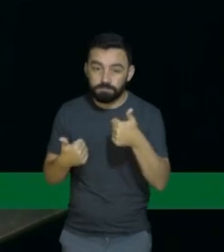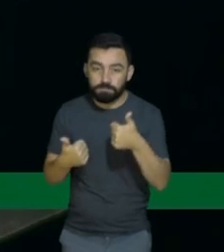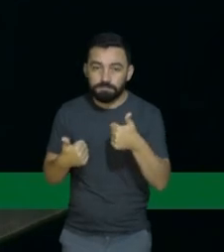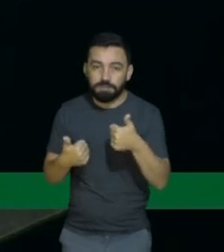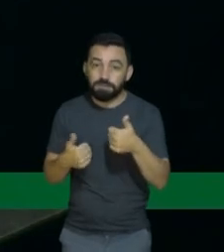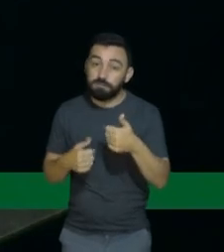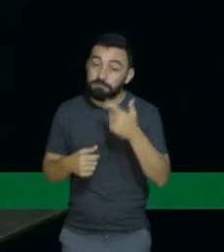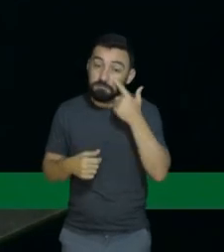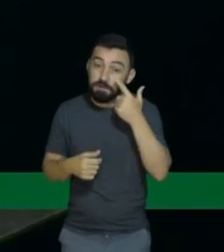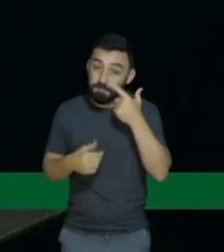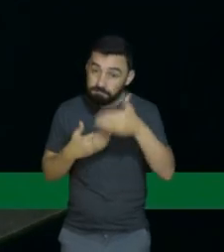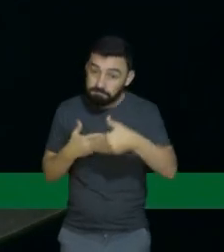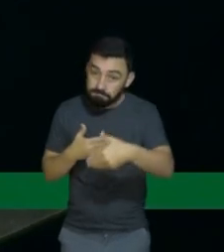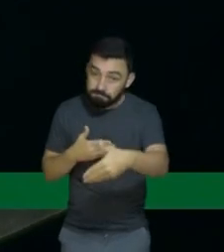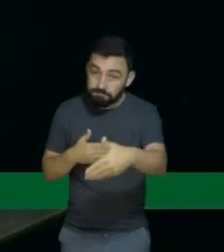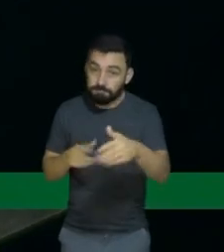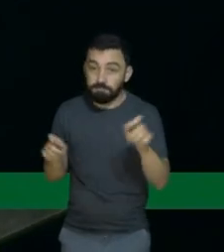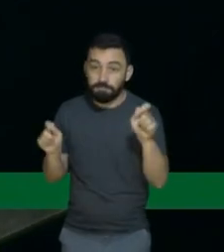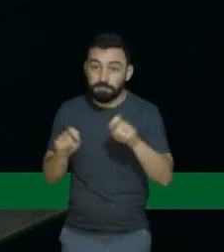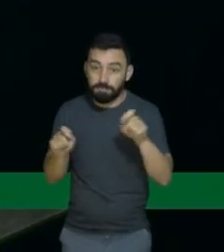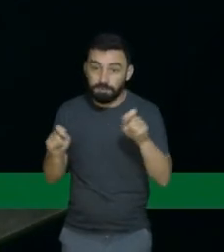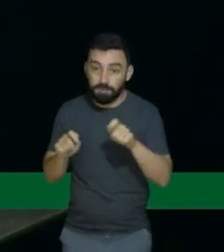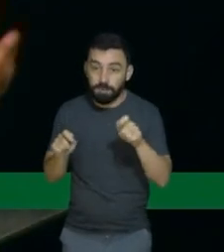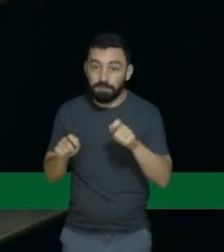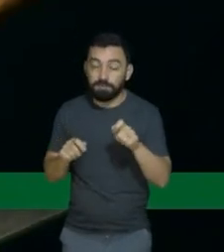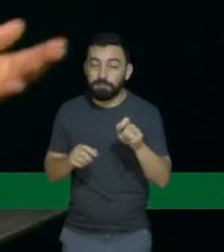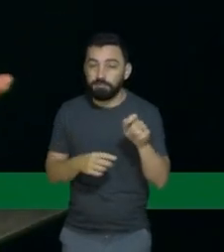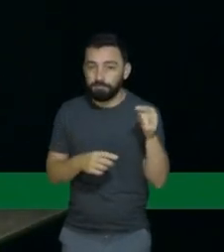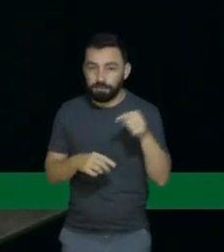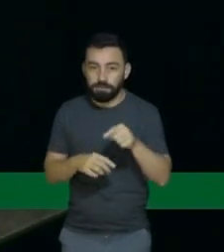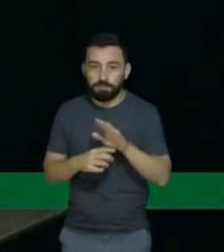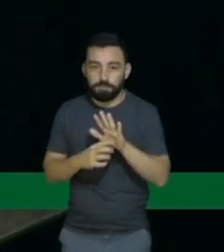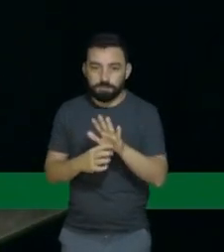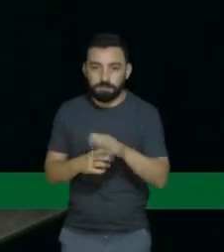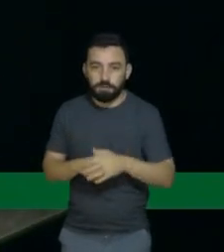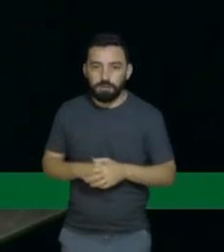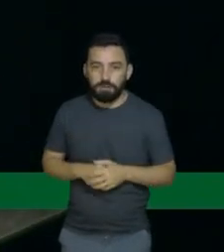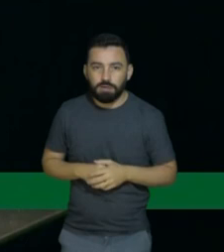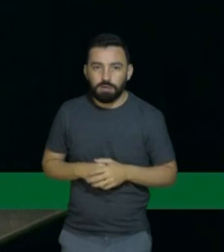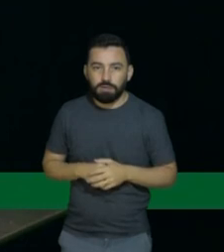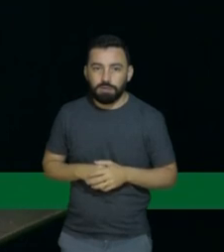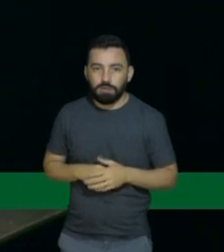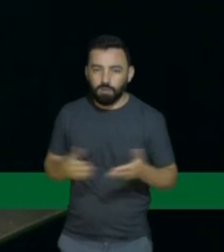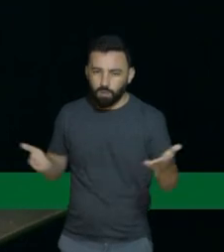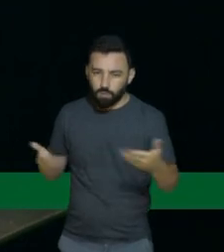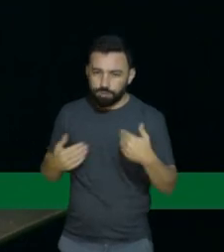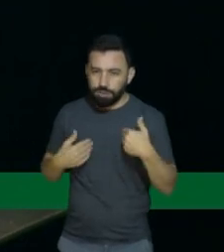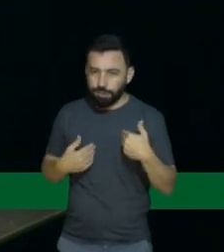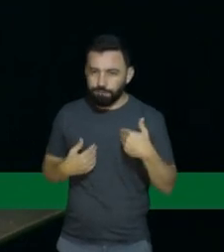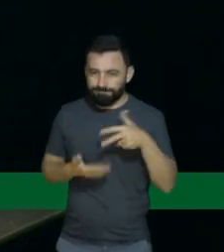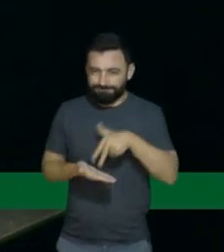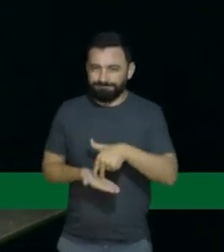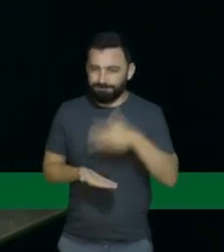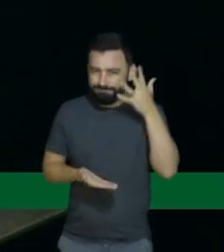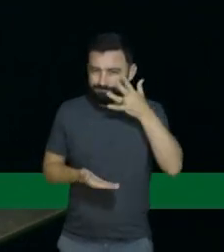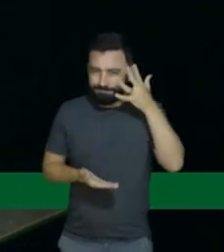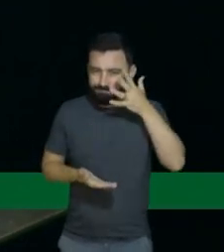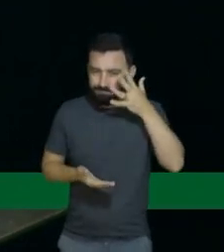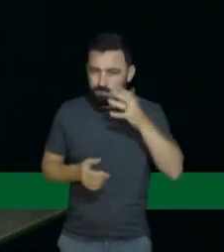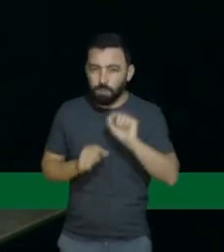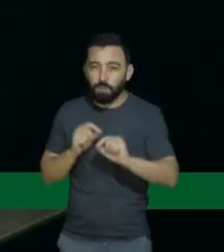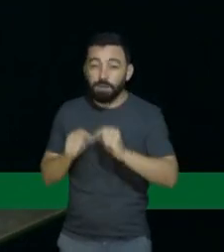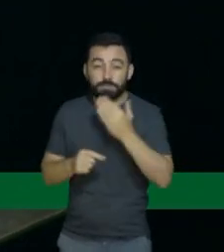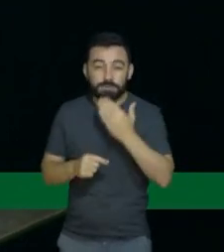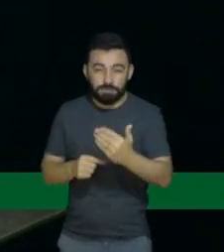sabe pra frente a gente vai poder trazer para vocês mas o que nos trouxe hoje aqui principalmente Uma demanda